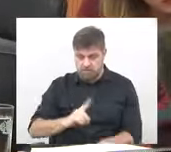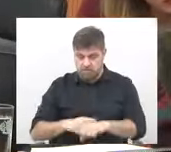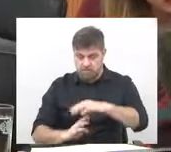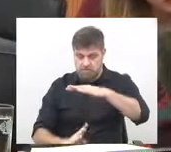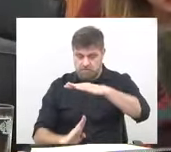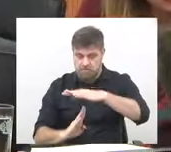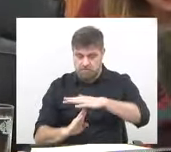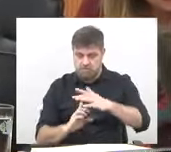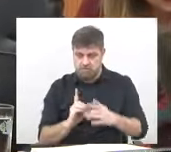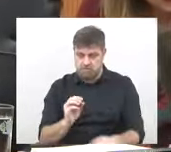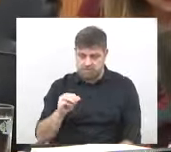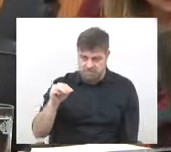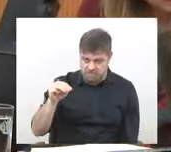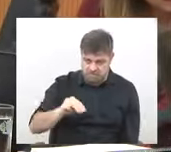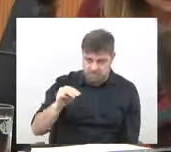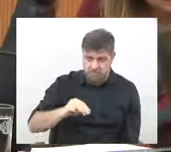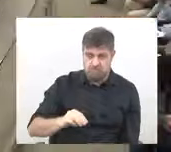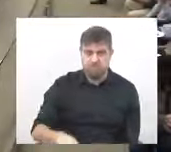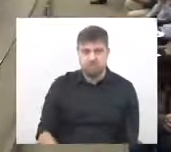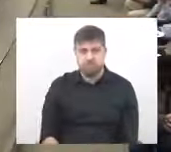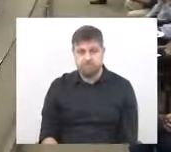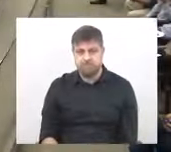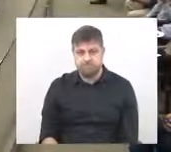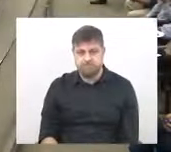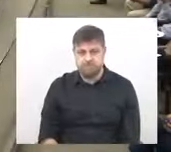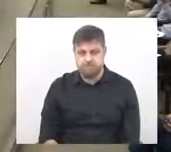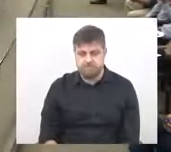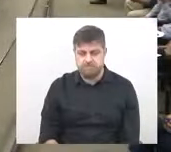minutos no tempo do Partido da República.